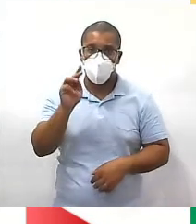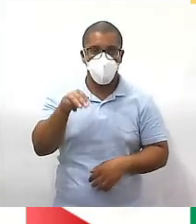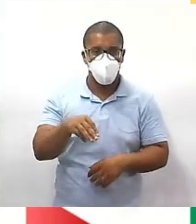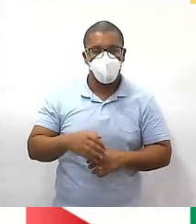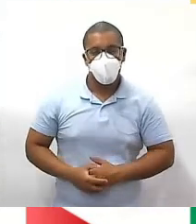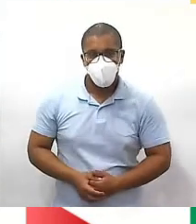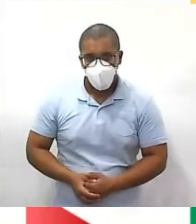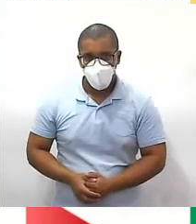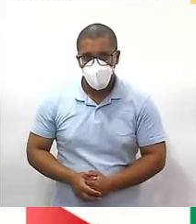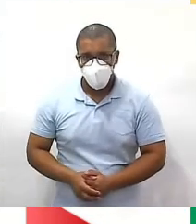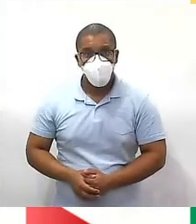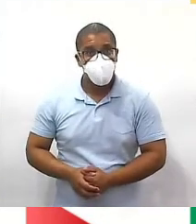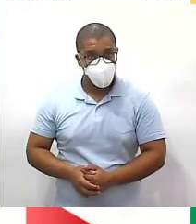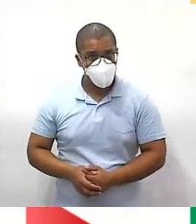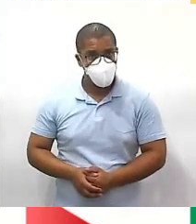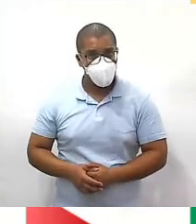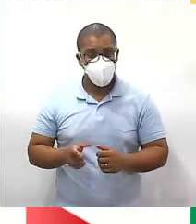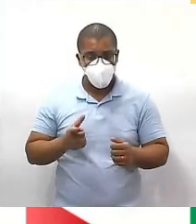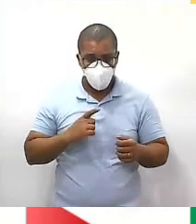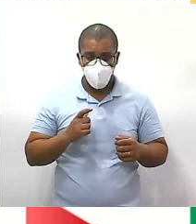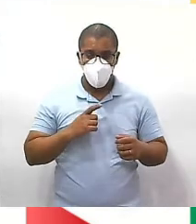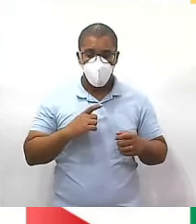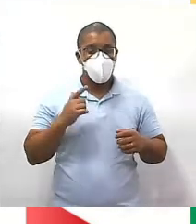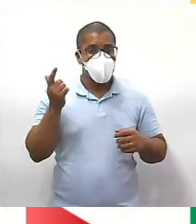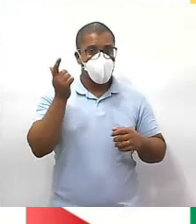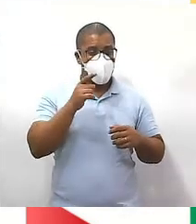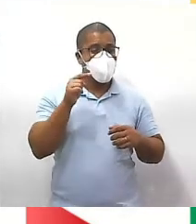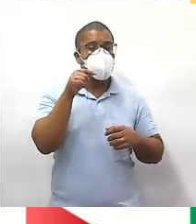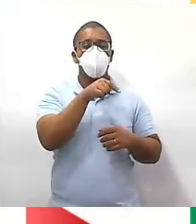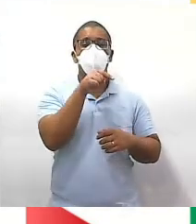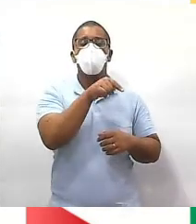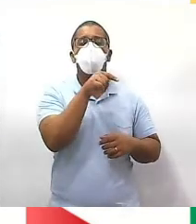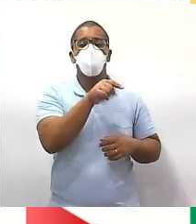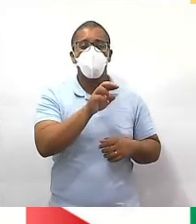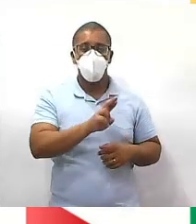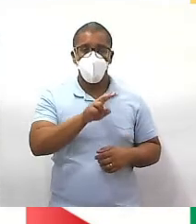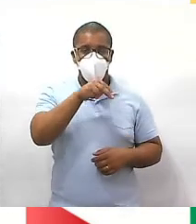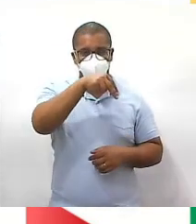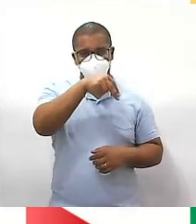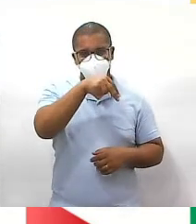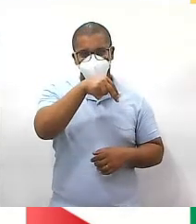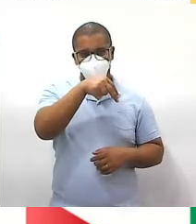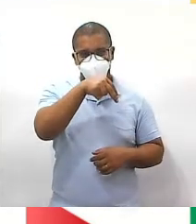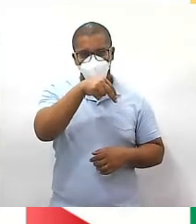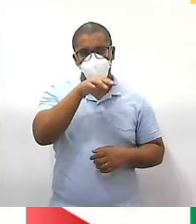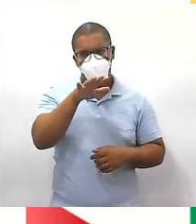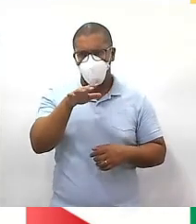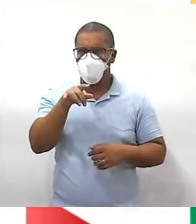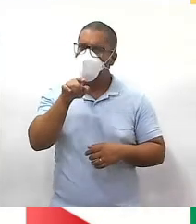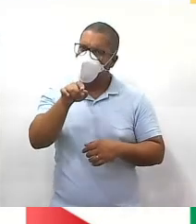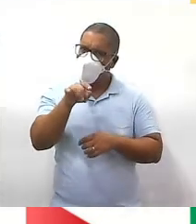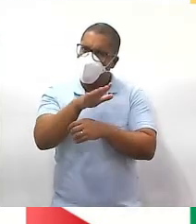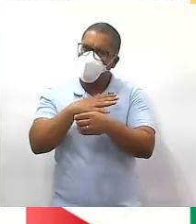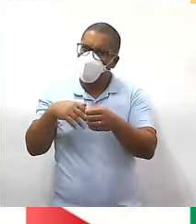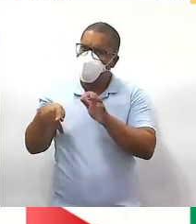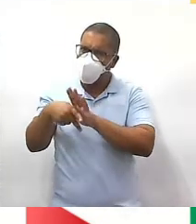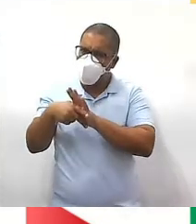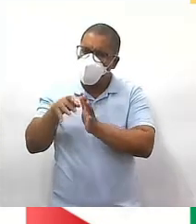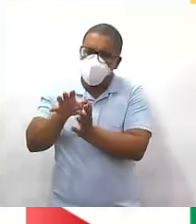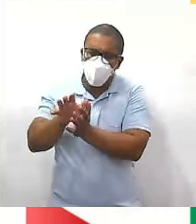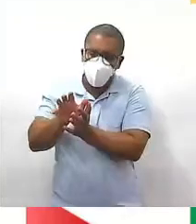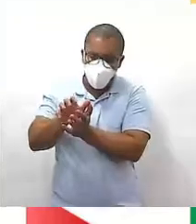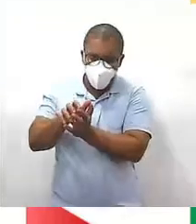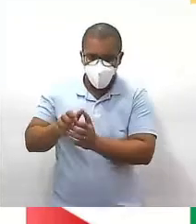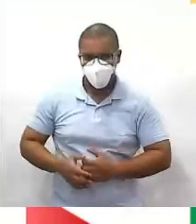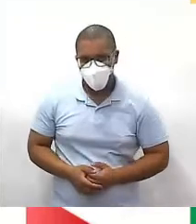354 quilômetros. E ela está tocando no estado, né, do Rio Grande do Norte, apesar de pertencer a